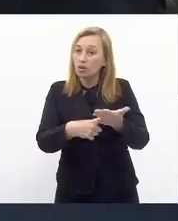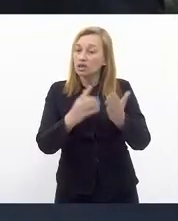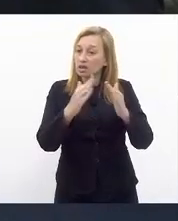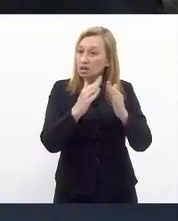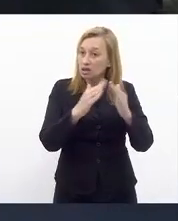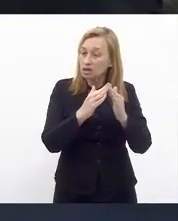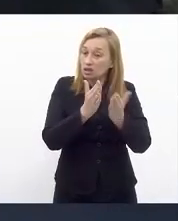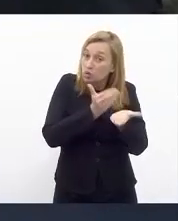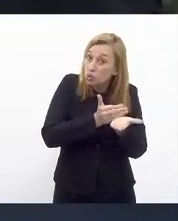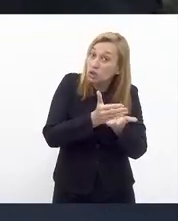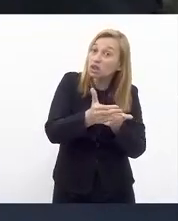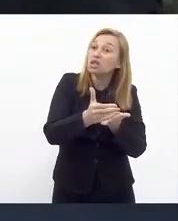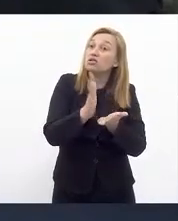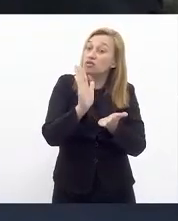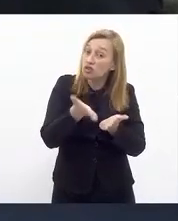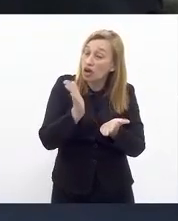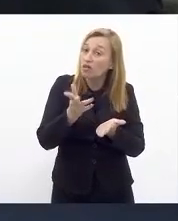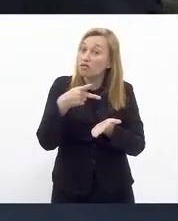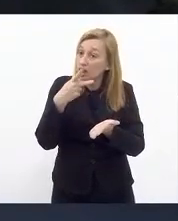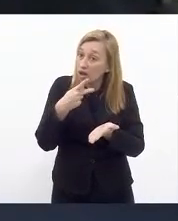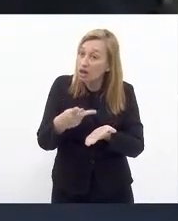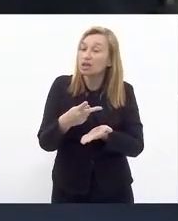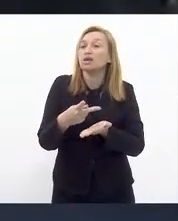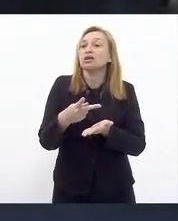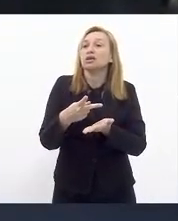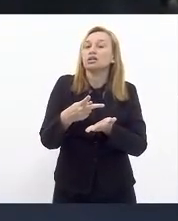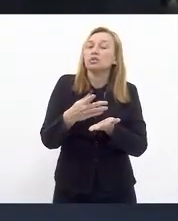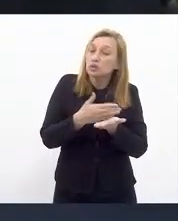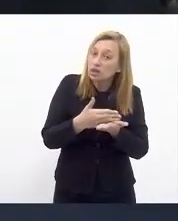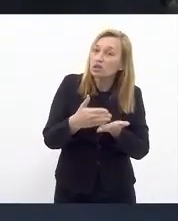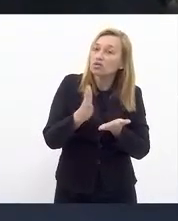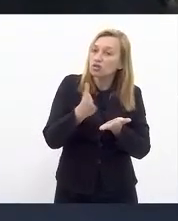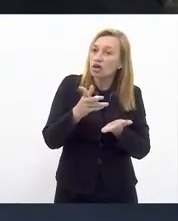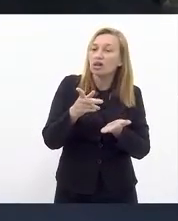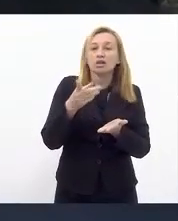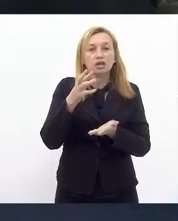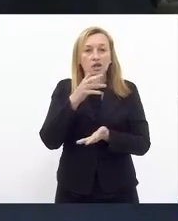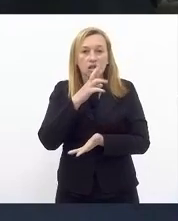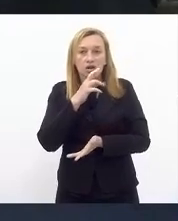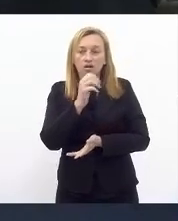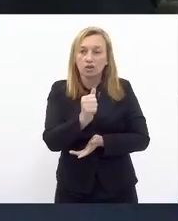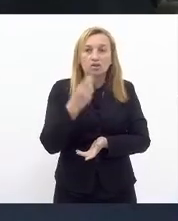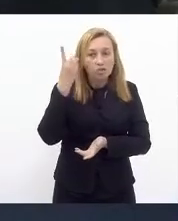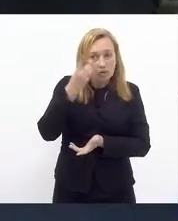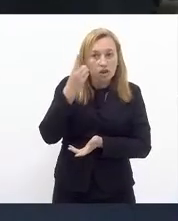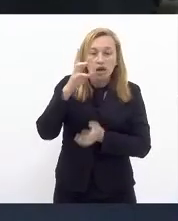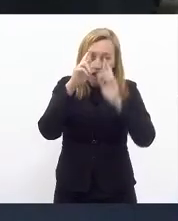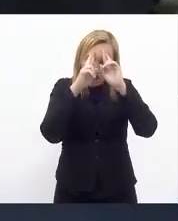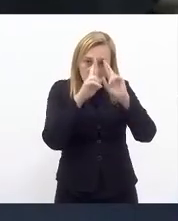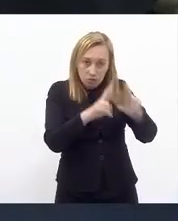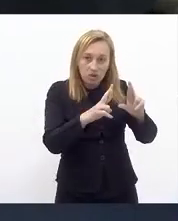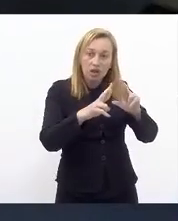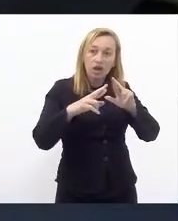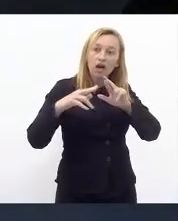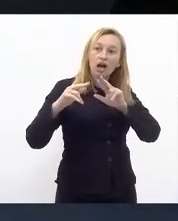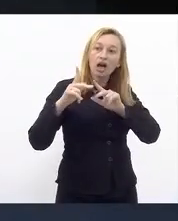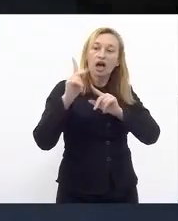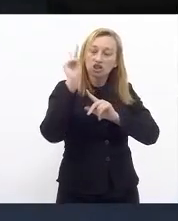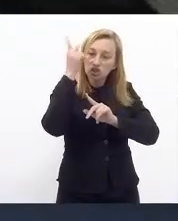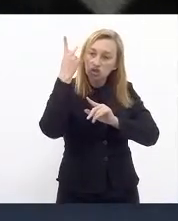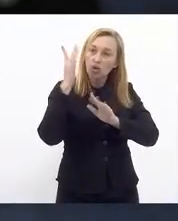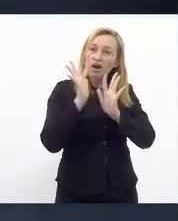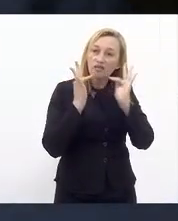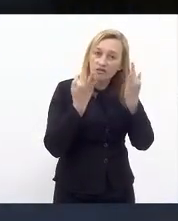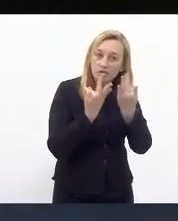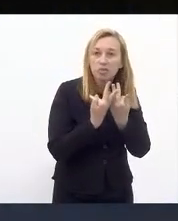casa desde o início eu disse que manifestei isso desde o início tá Rodrigo Amorim respeitando a história a família